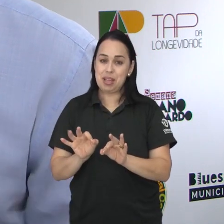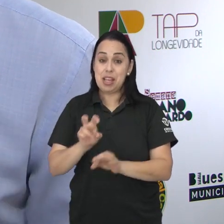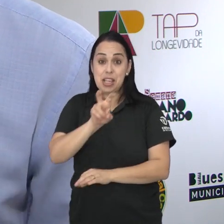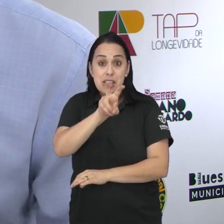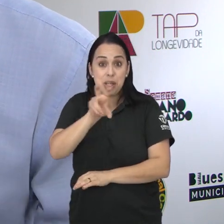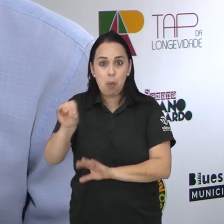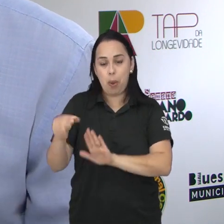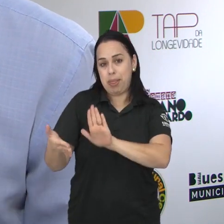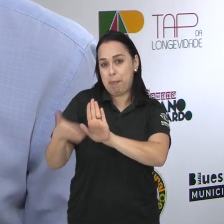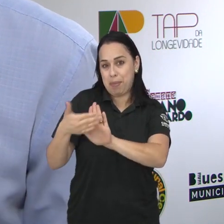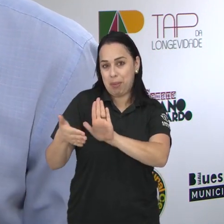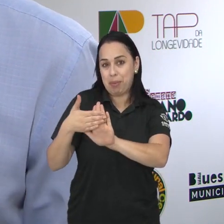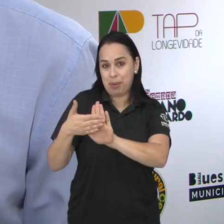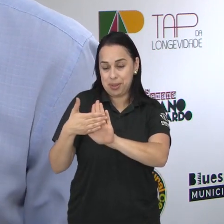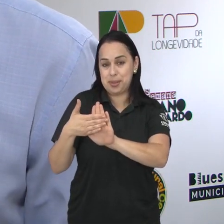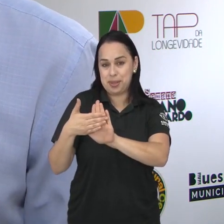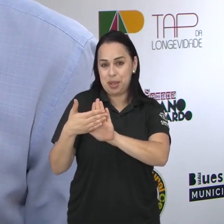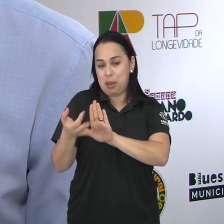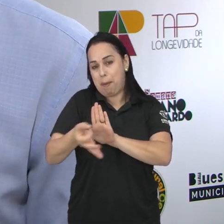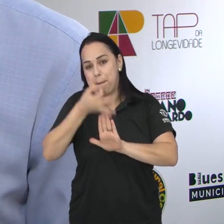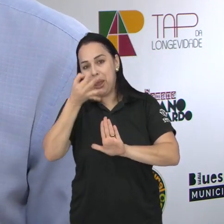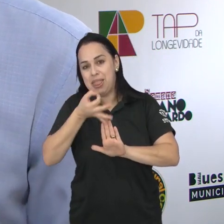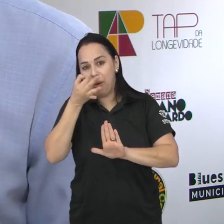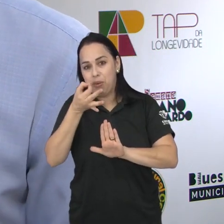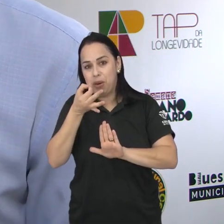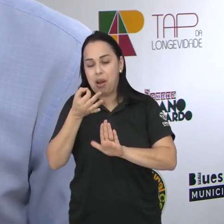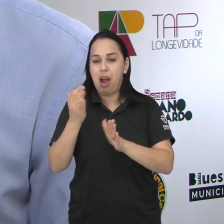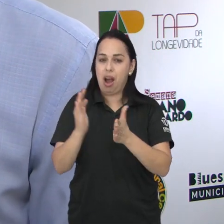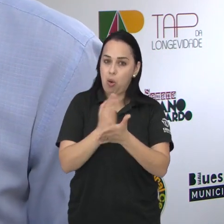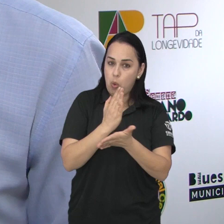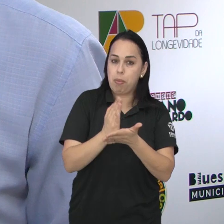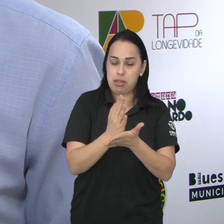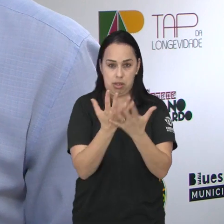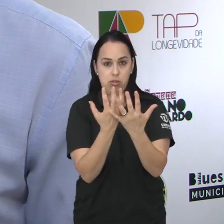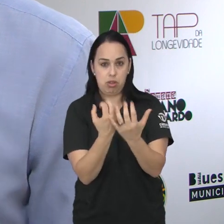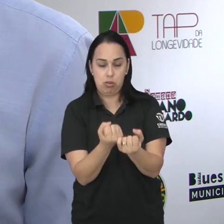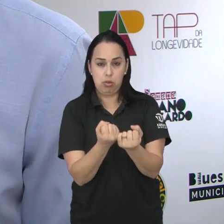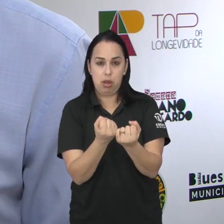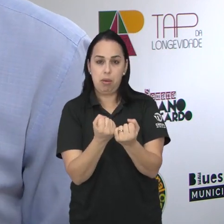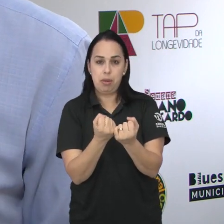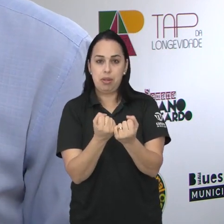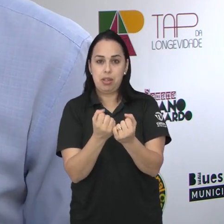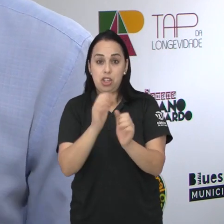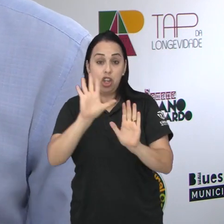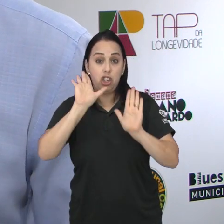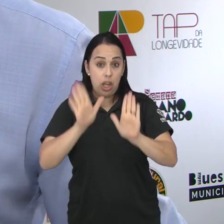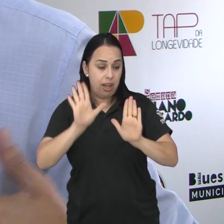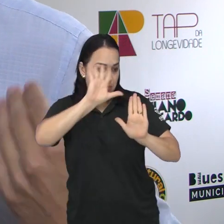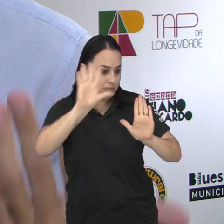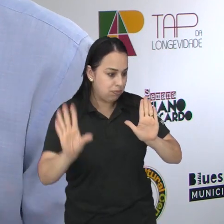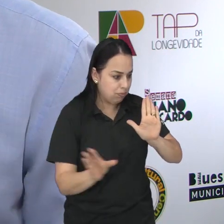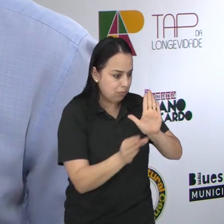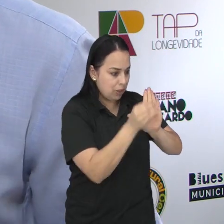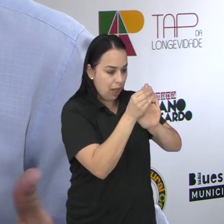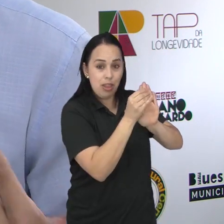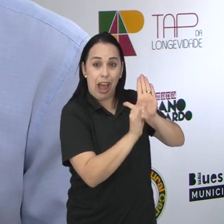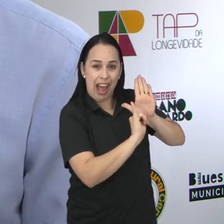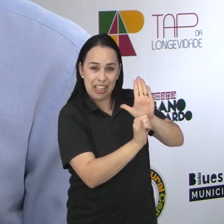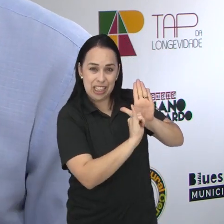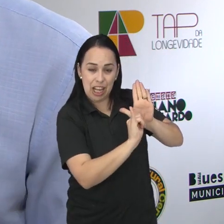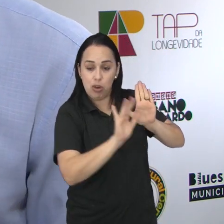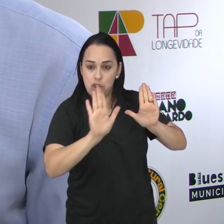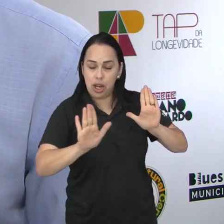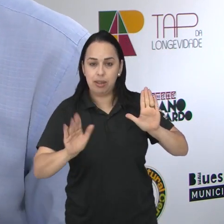dentro dessas 50 contribuições, algumas nós absorvemos já dentro do edital, então eles já nascem com